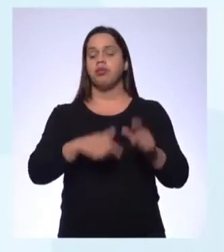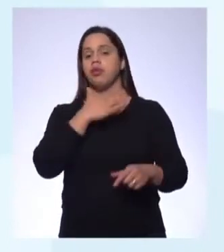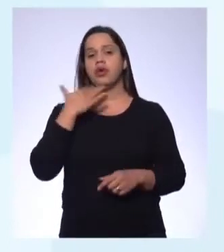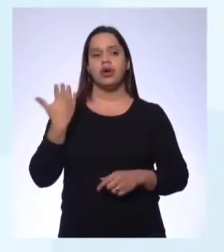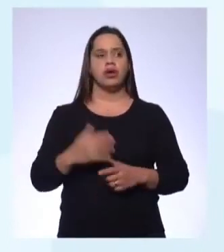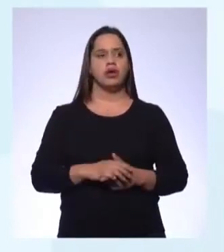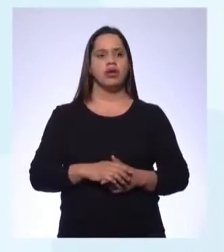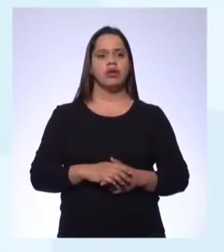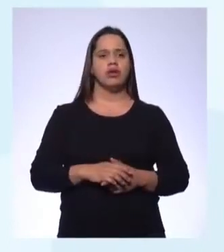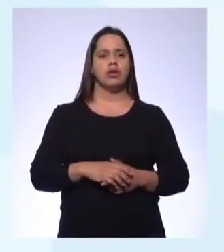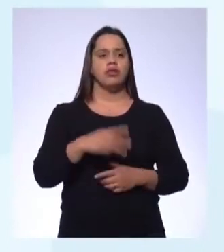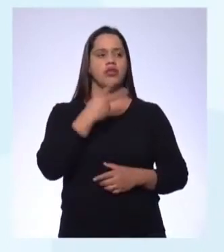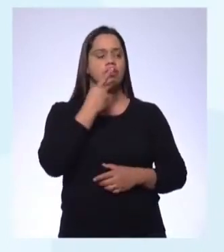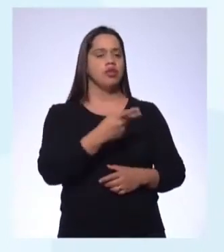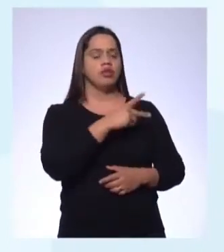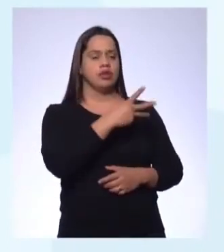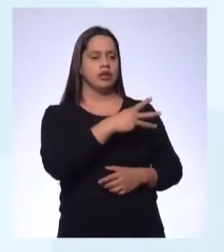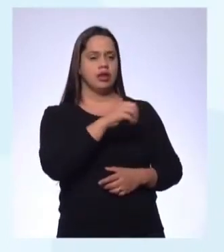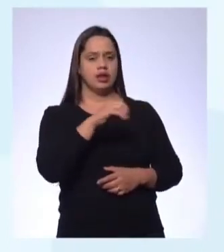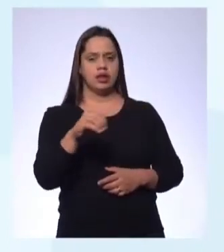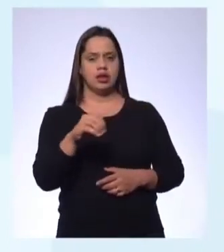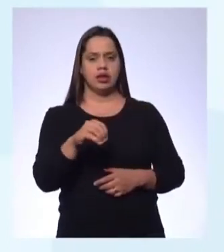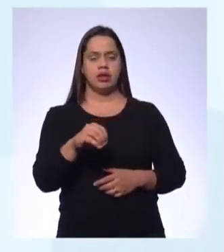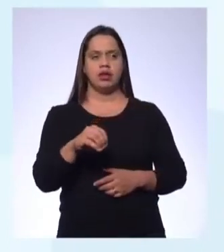O que eu falei? 3,000.